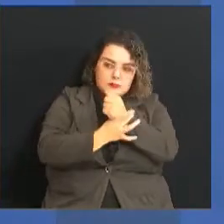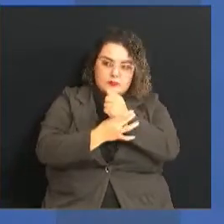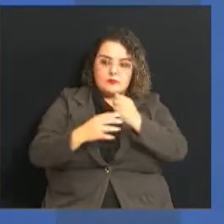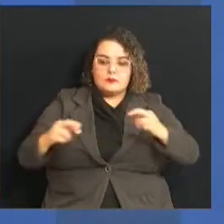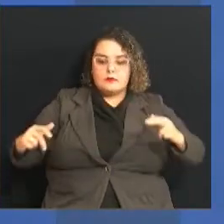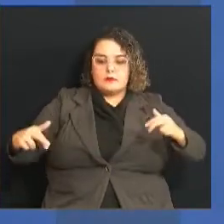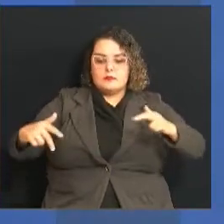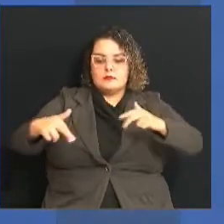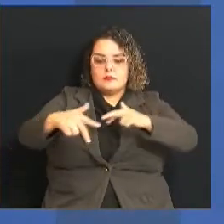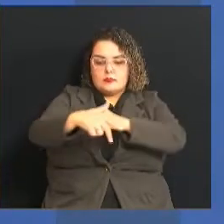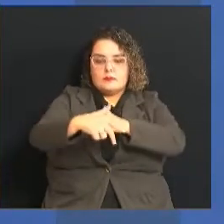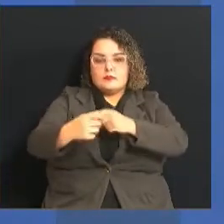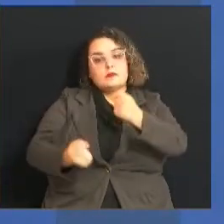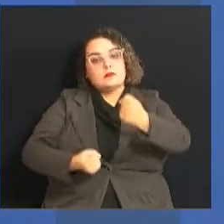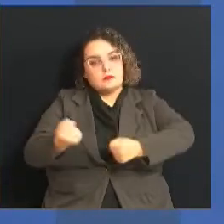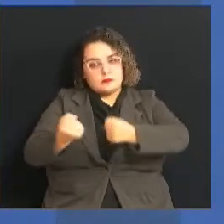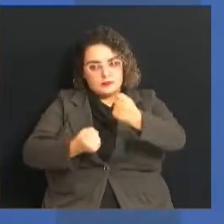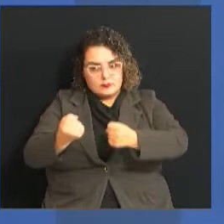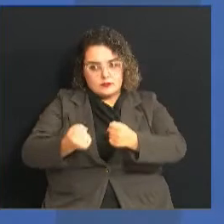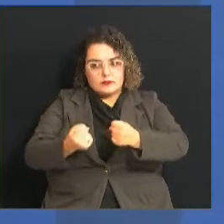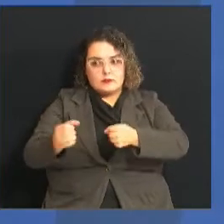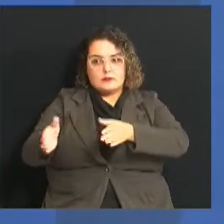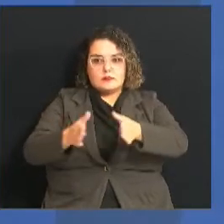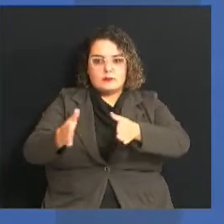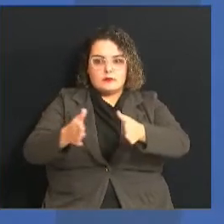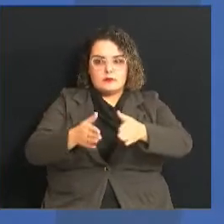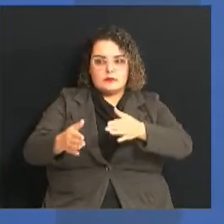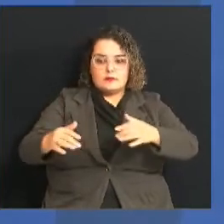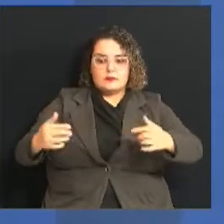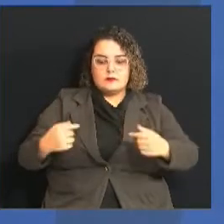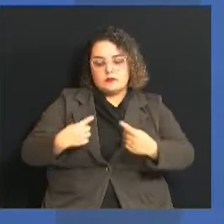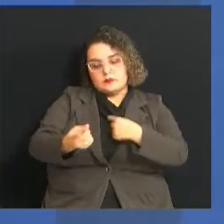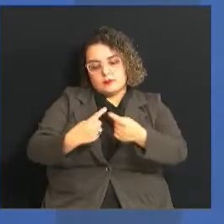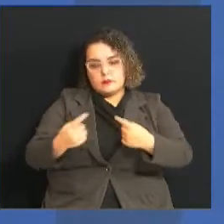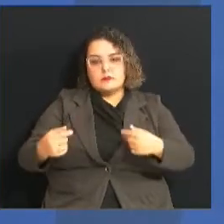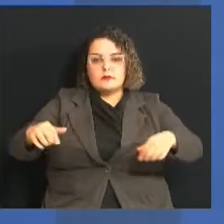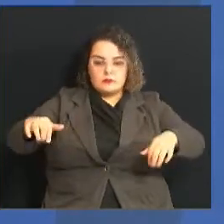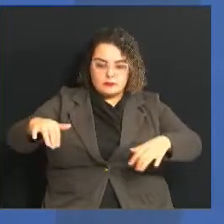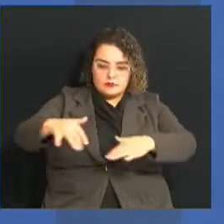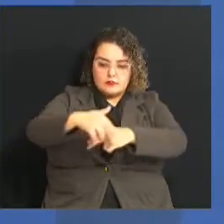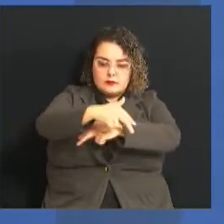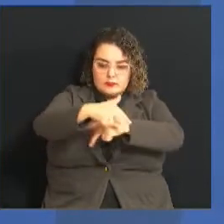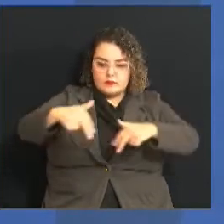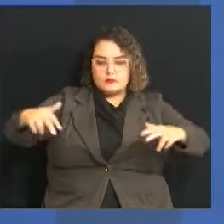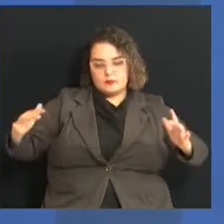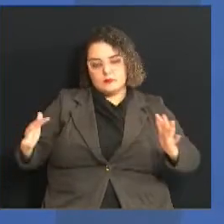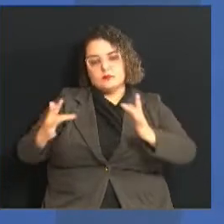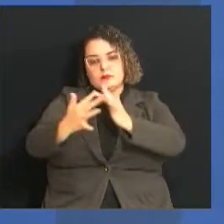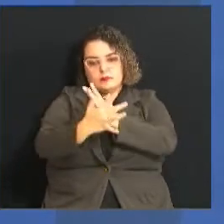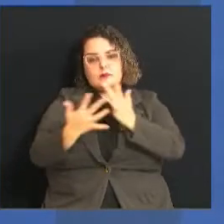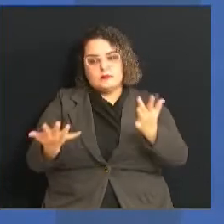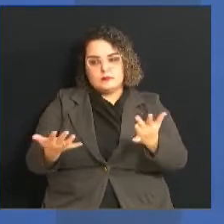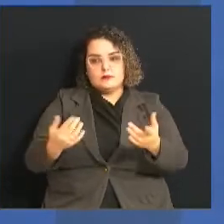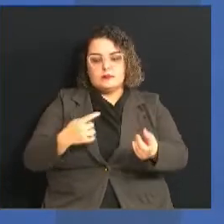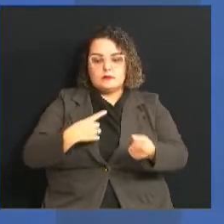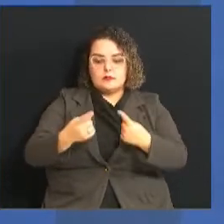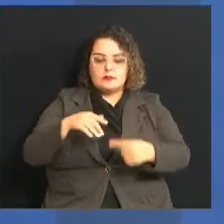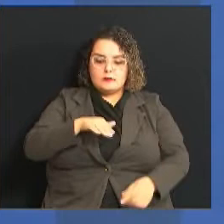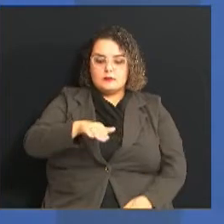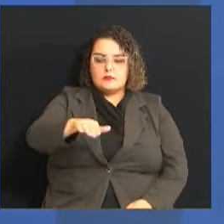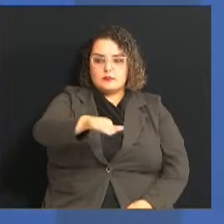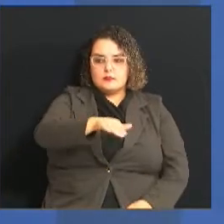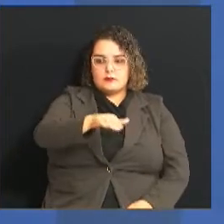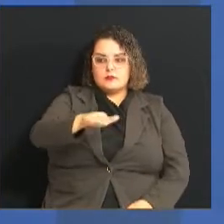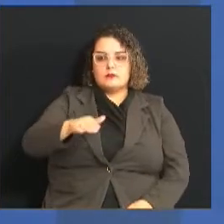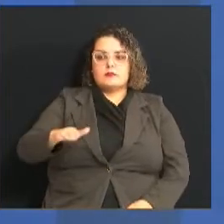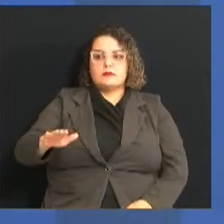e condutores durante a circulação e também maior fluidez viária. A mudança ocorre no trecho da via